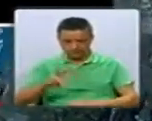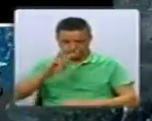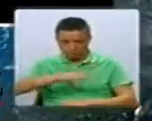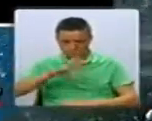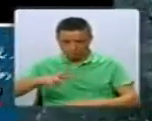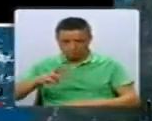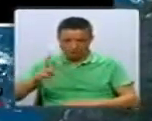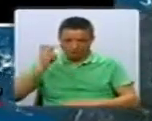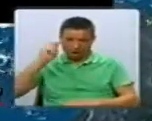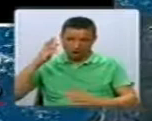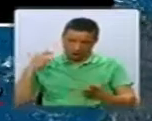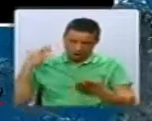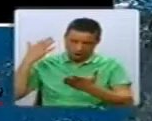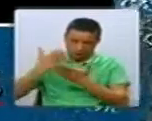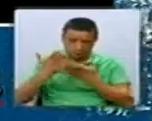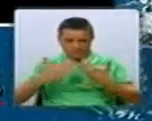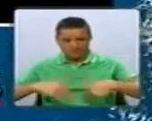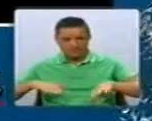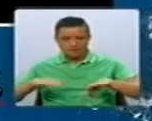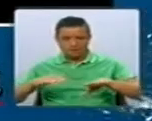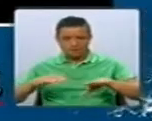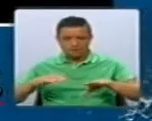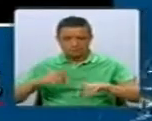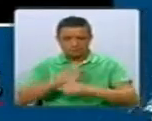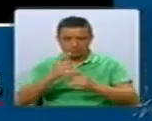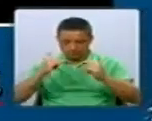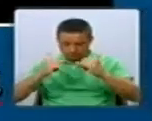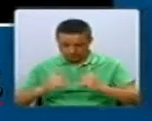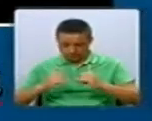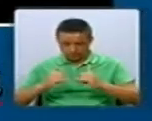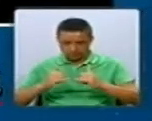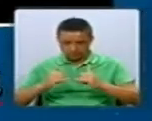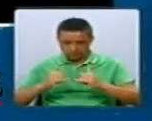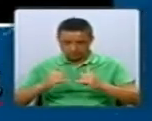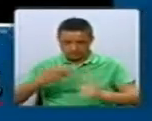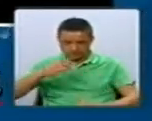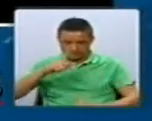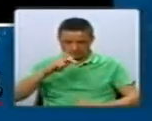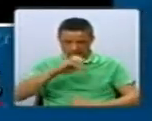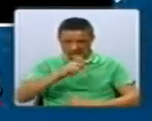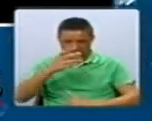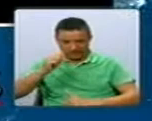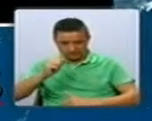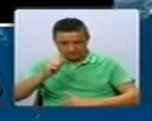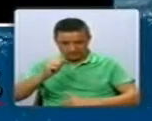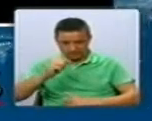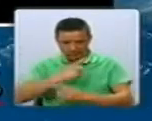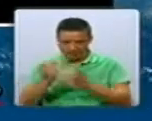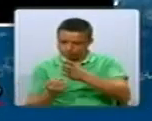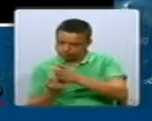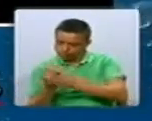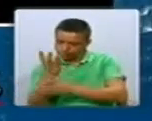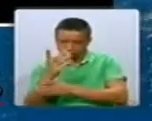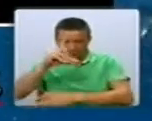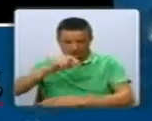anos. O que fez com que não se conseguisse formar por baixo da superfície as placas tectónicas que nós associamos aos fenómenos vulcanismos